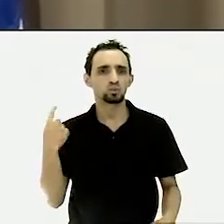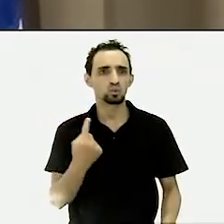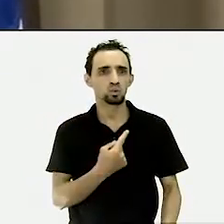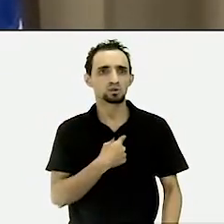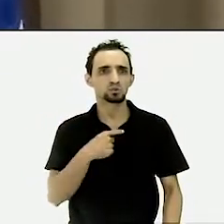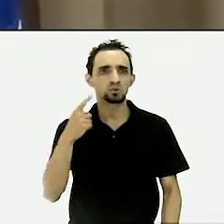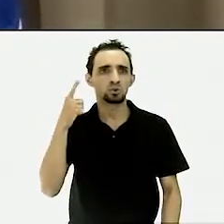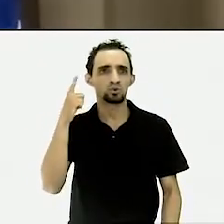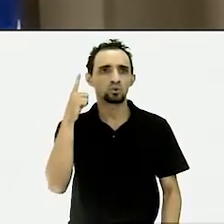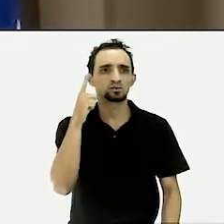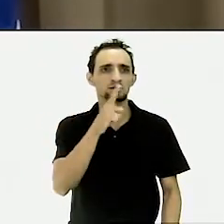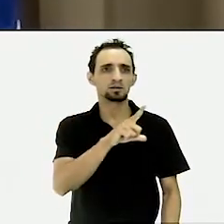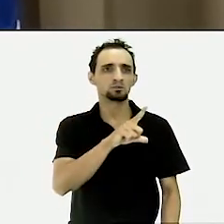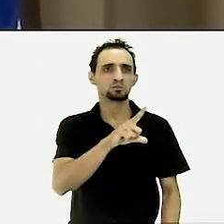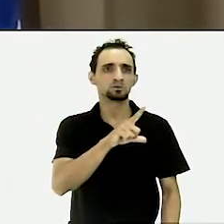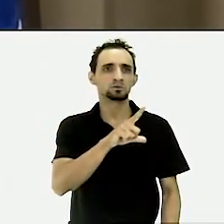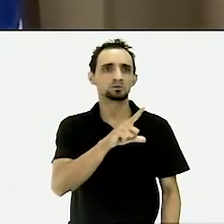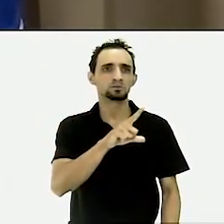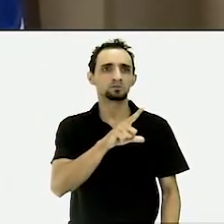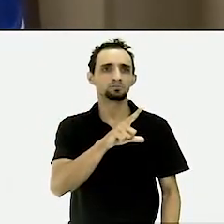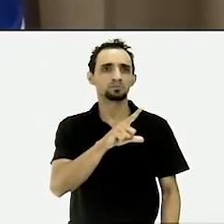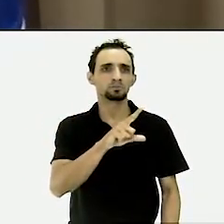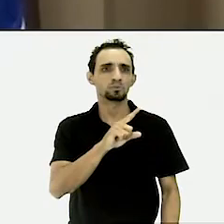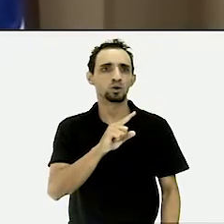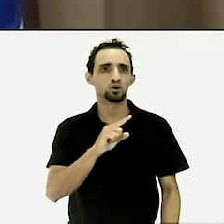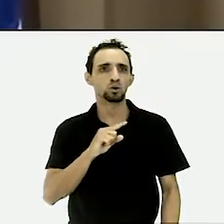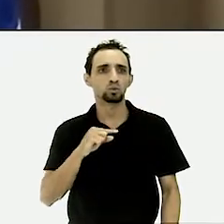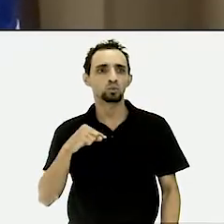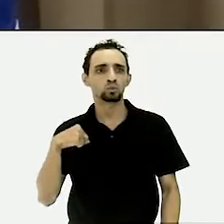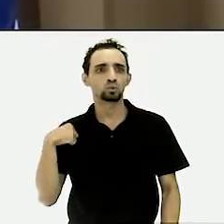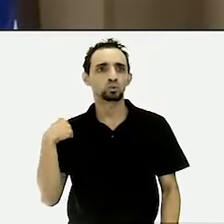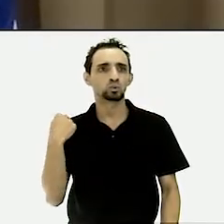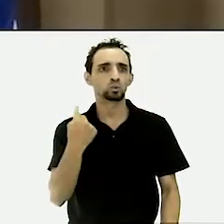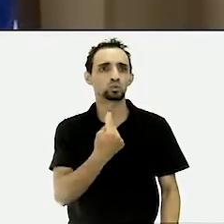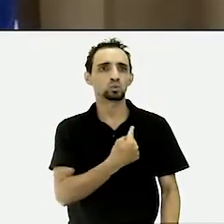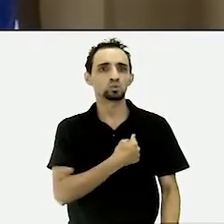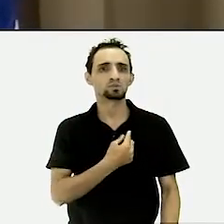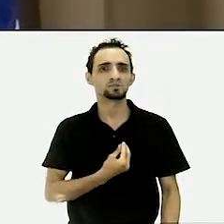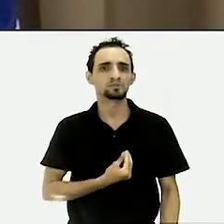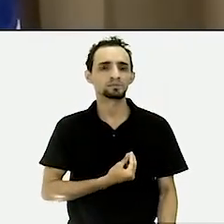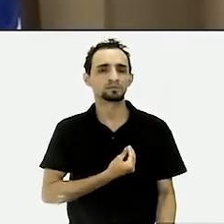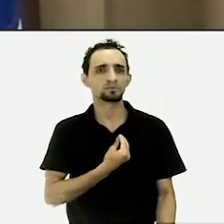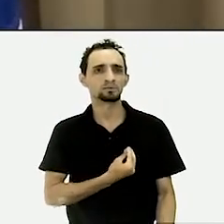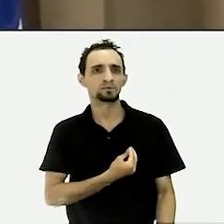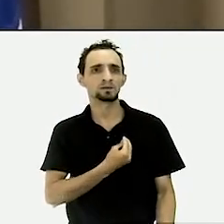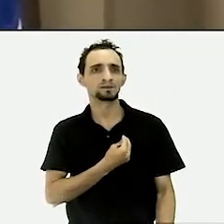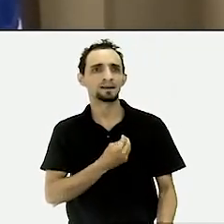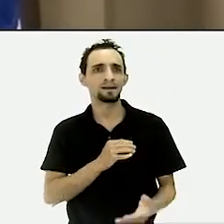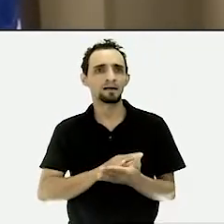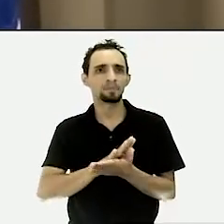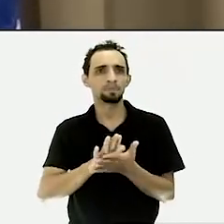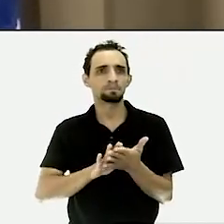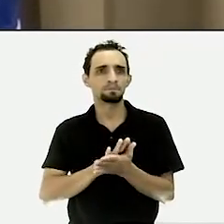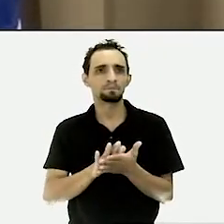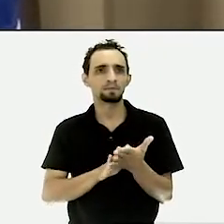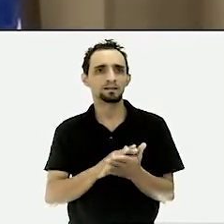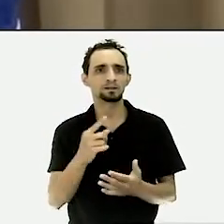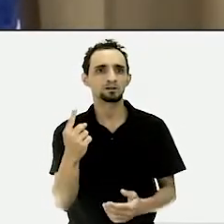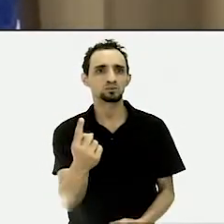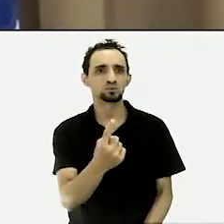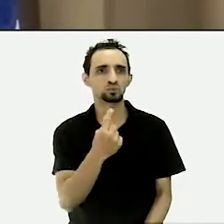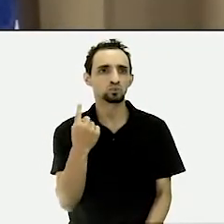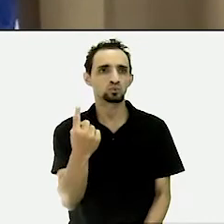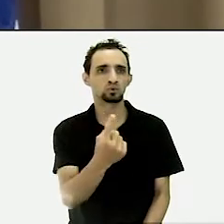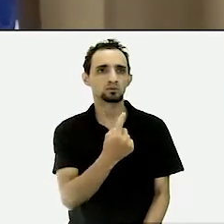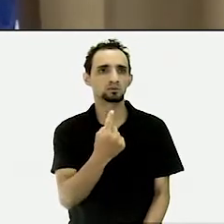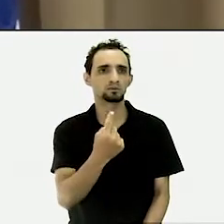quer é o suicídio, é o feminicídio, nós não queremos é que as pessoas, a gente vem aqui fazer